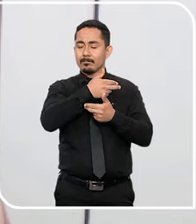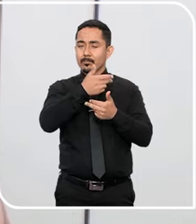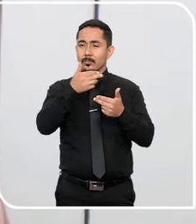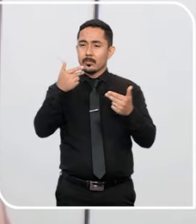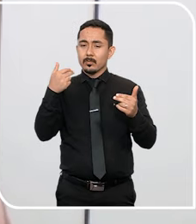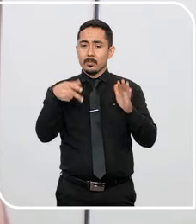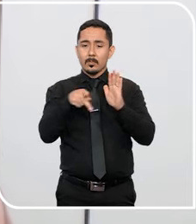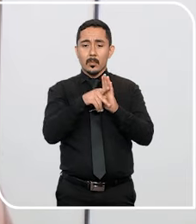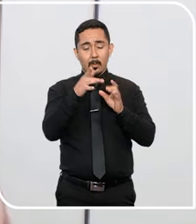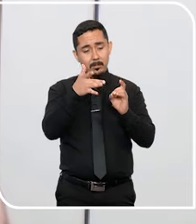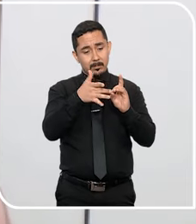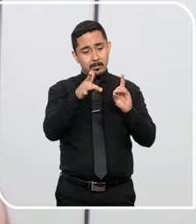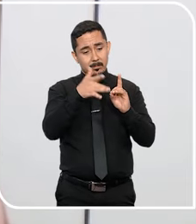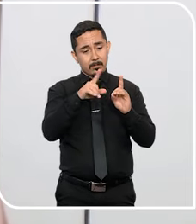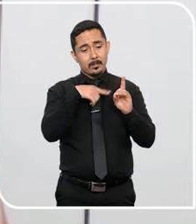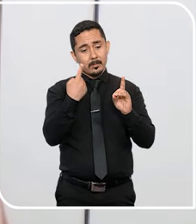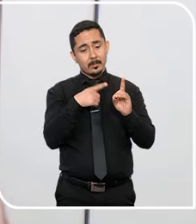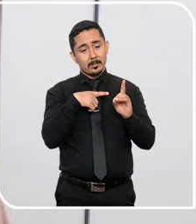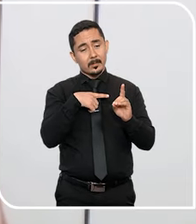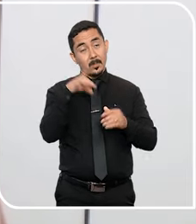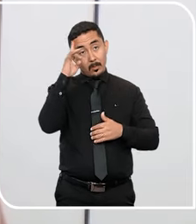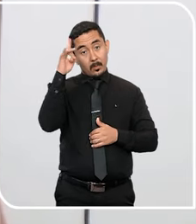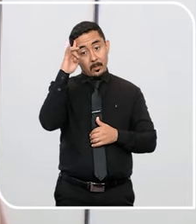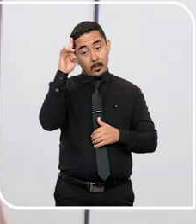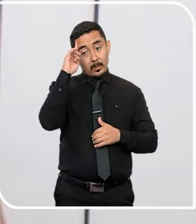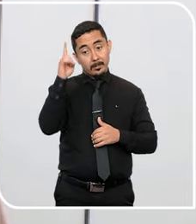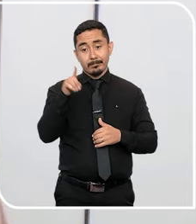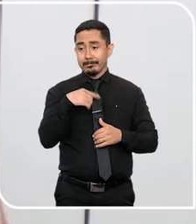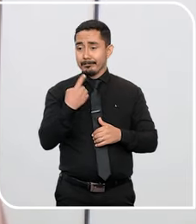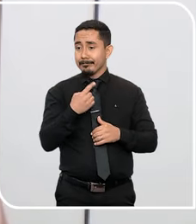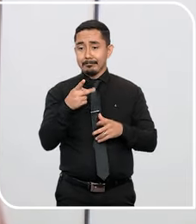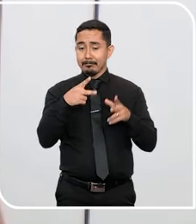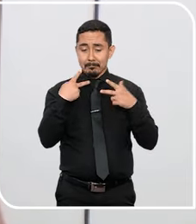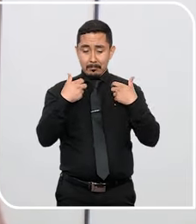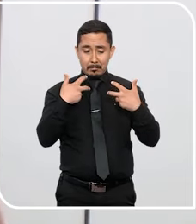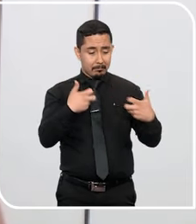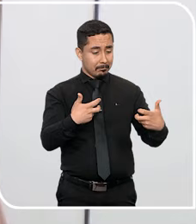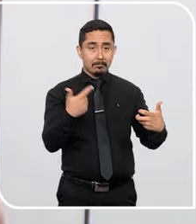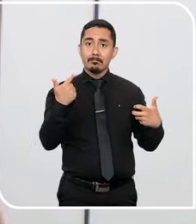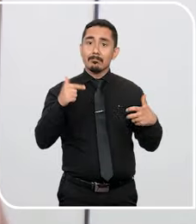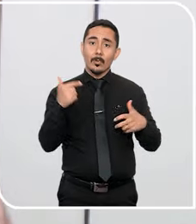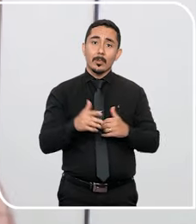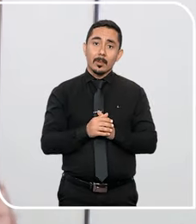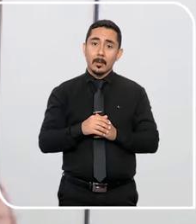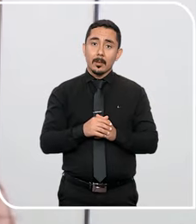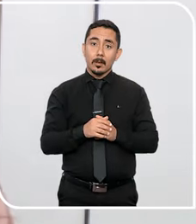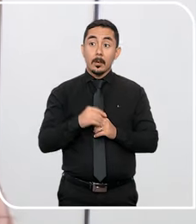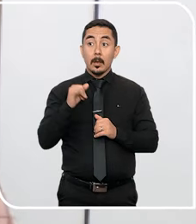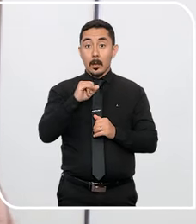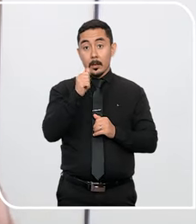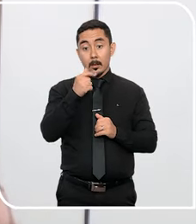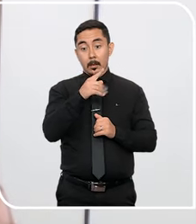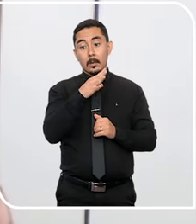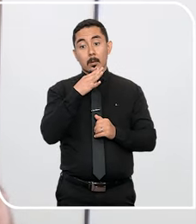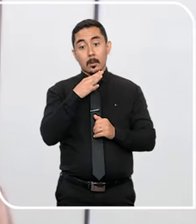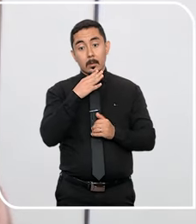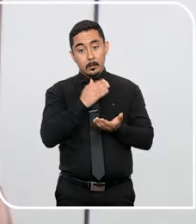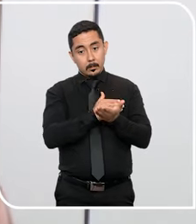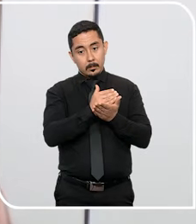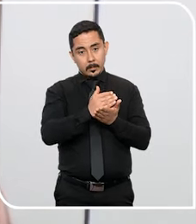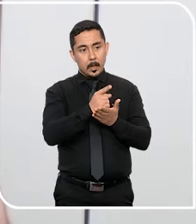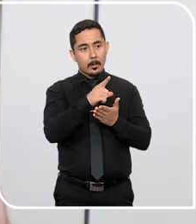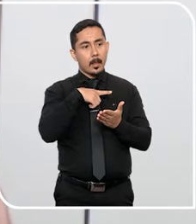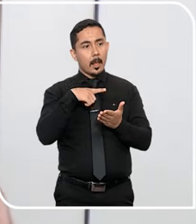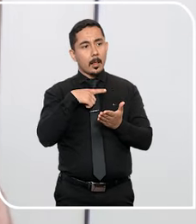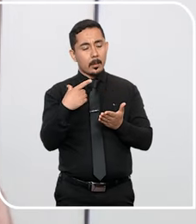de de coisas de falas capacitistas que nós temos no dia a dia que a gente não se D conta e a Isa começa perguntando